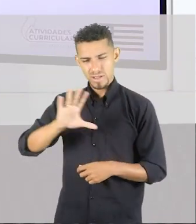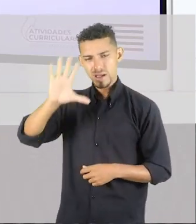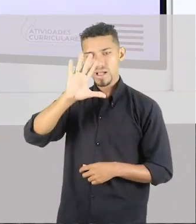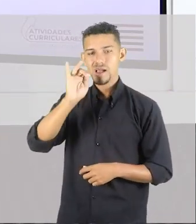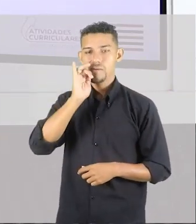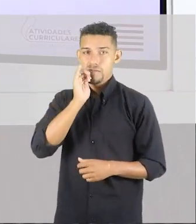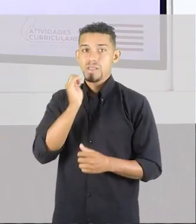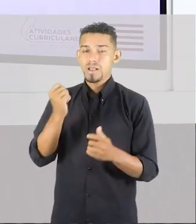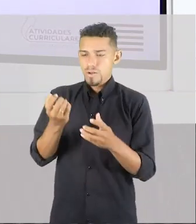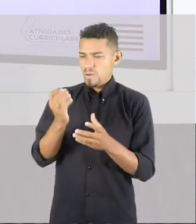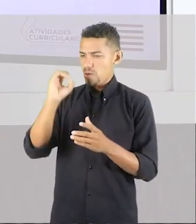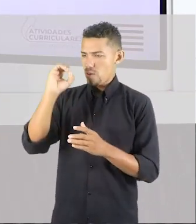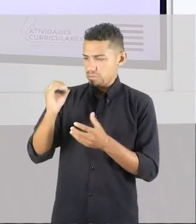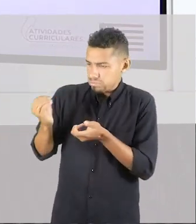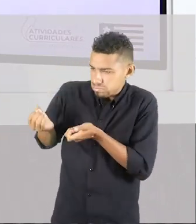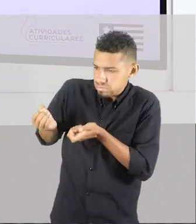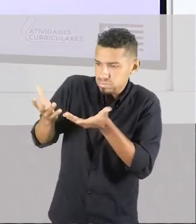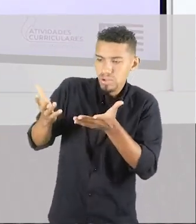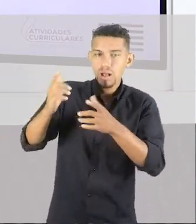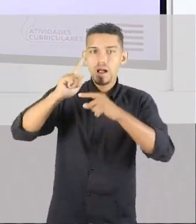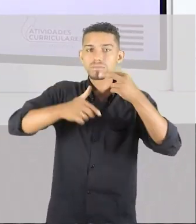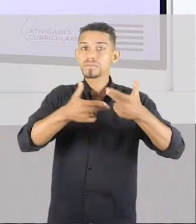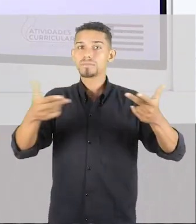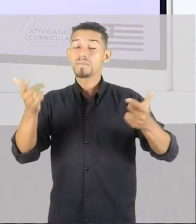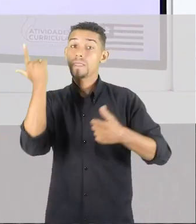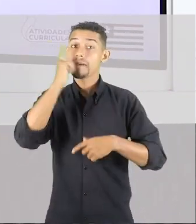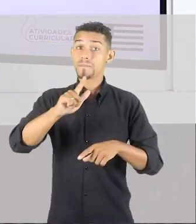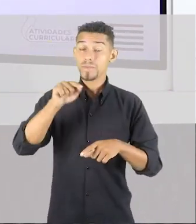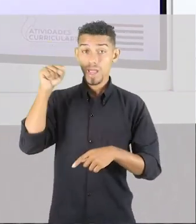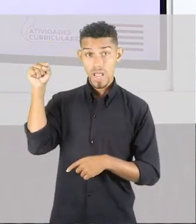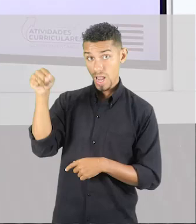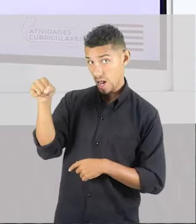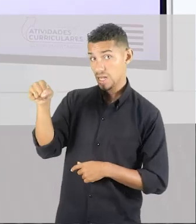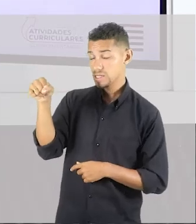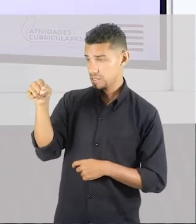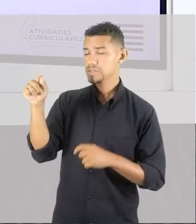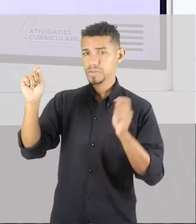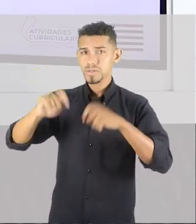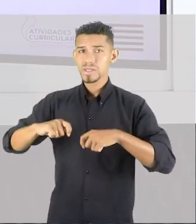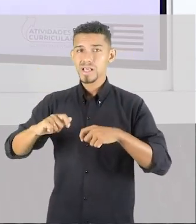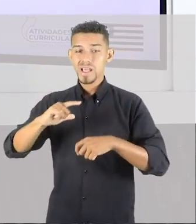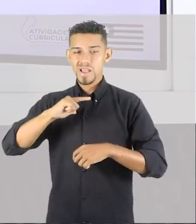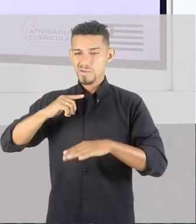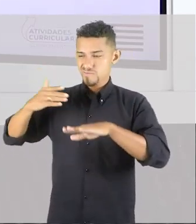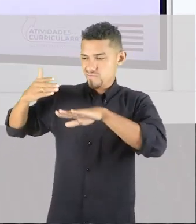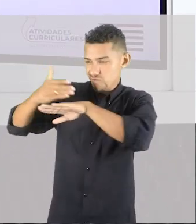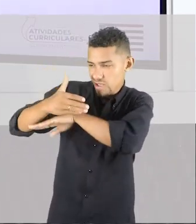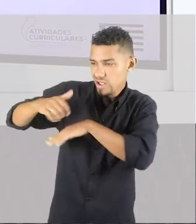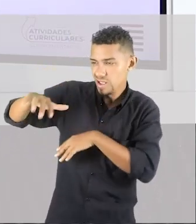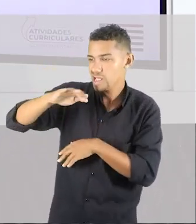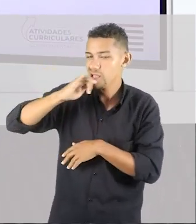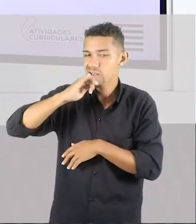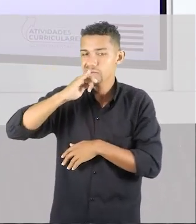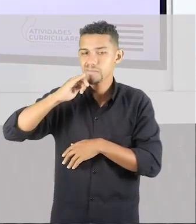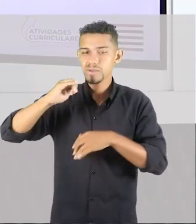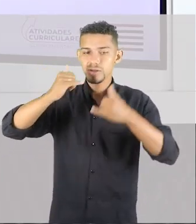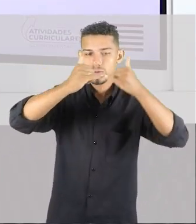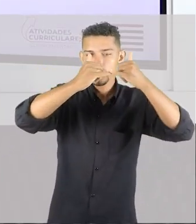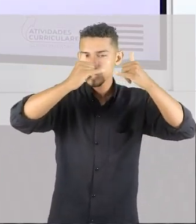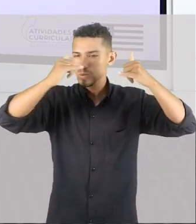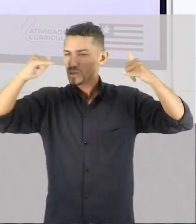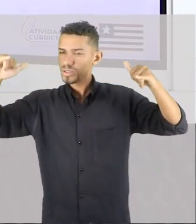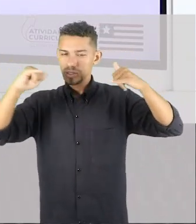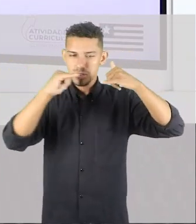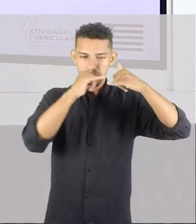joga a carga, joga o corpo carregado. Esse corpo, quando entra, ó, aqui as linhas de campo, linhas